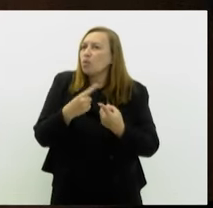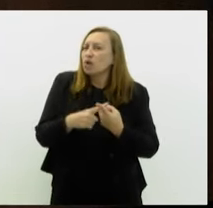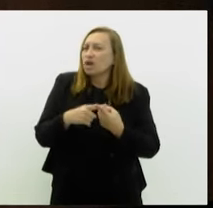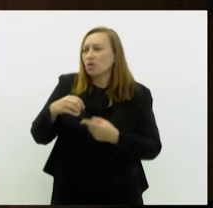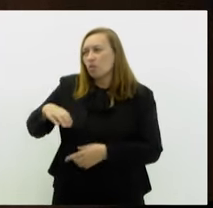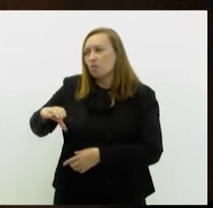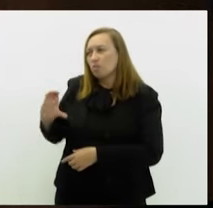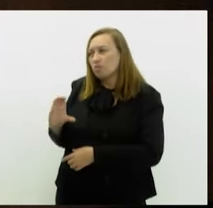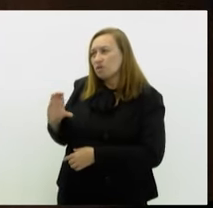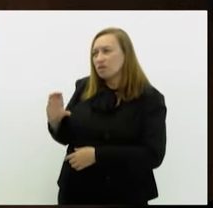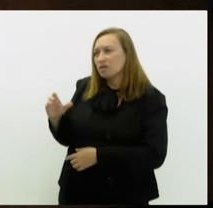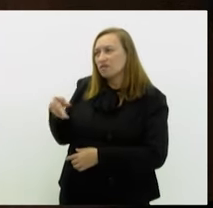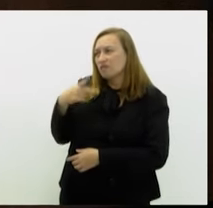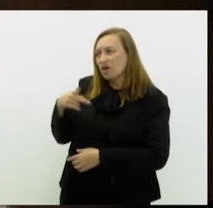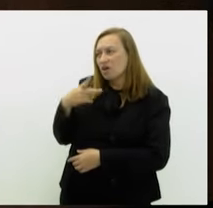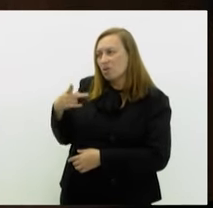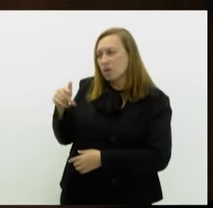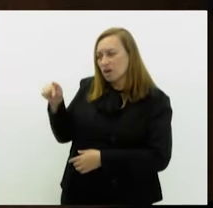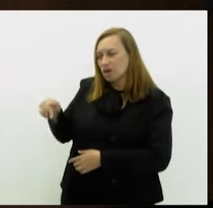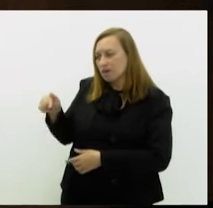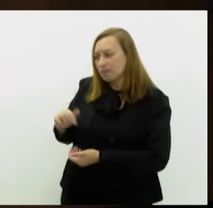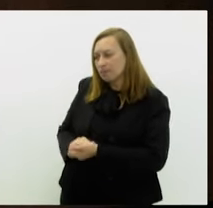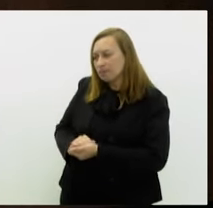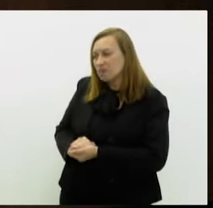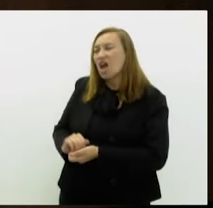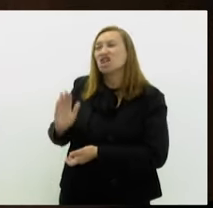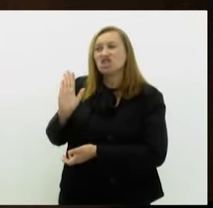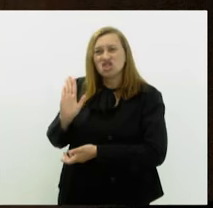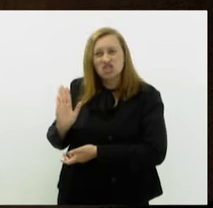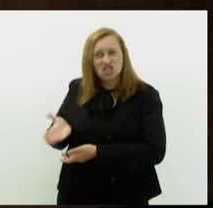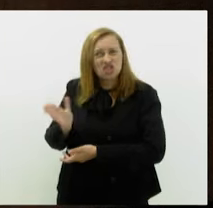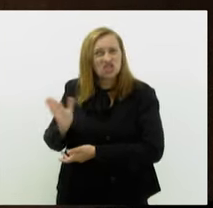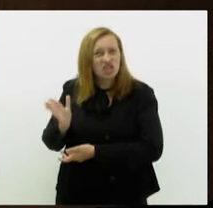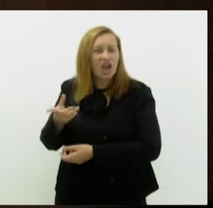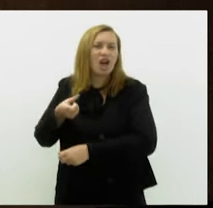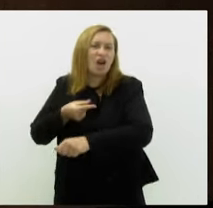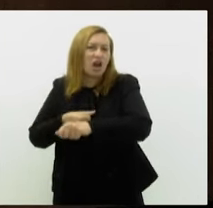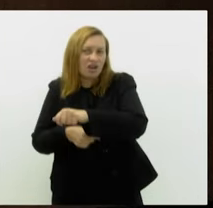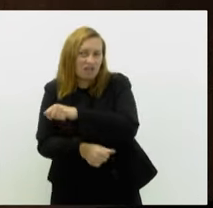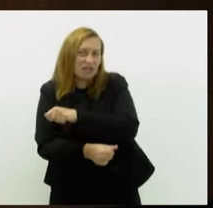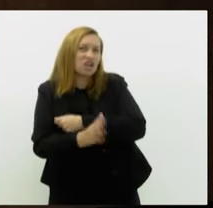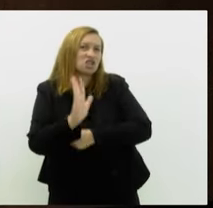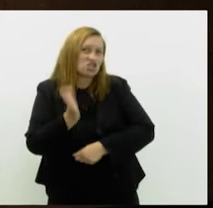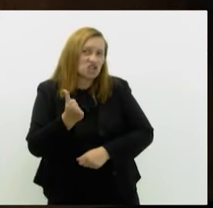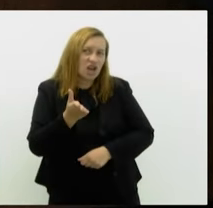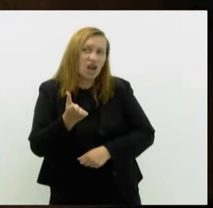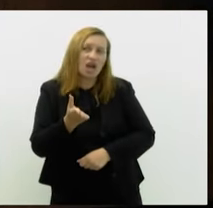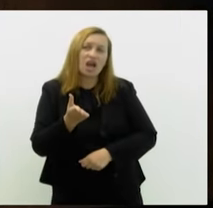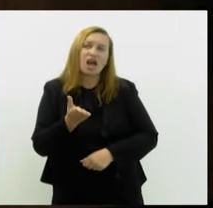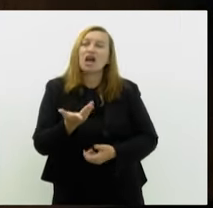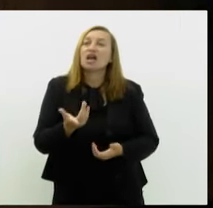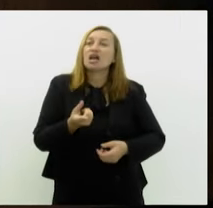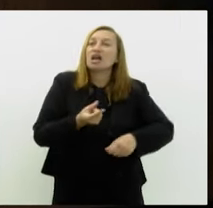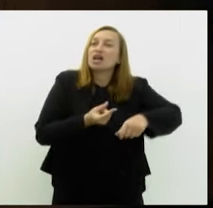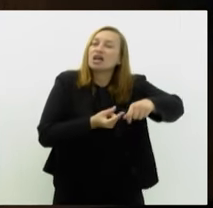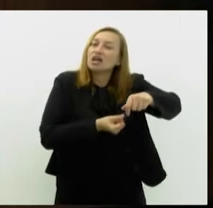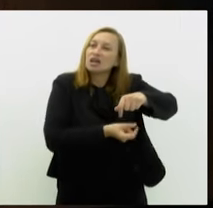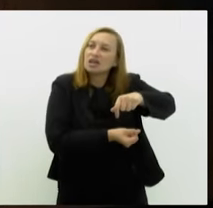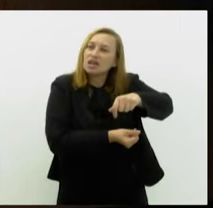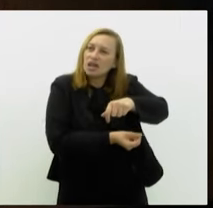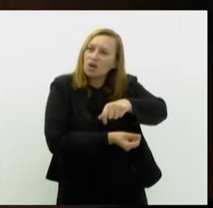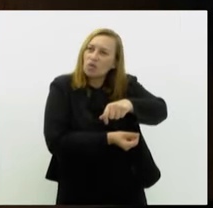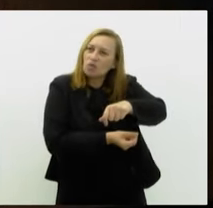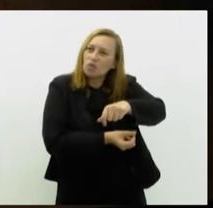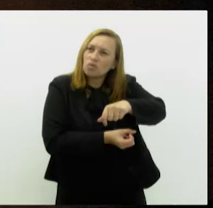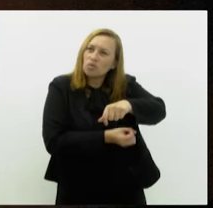ainda há pouco arguía, já tem fonte de financiamento, que é o Fundo Estadual de Transportes,